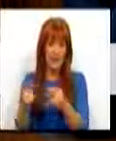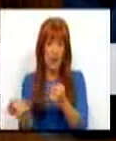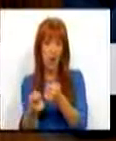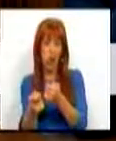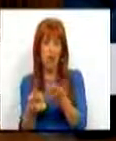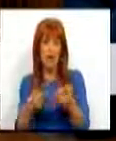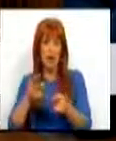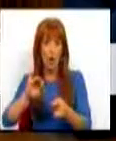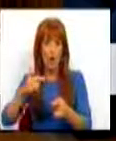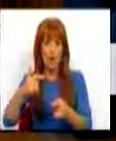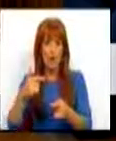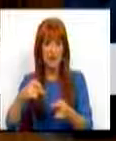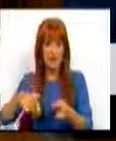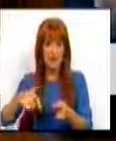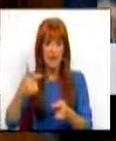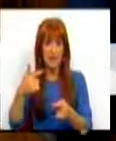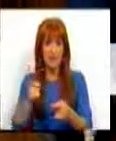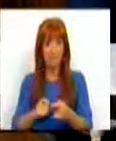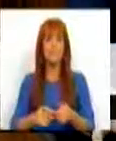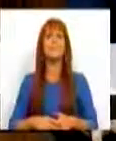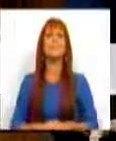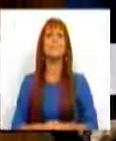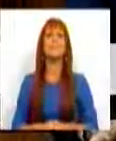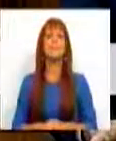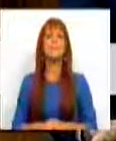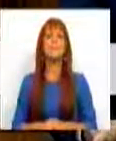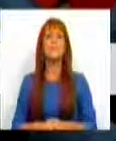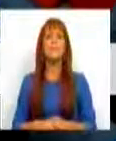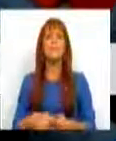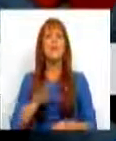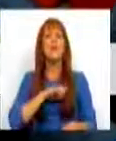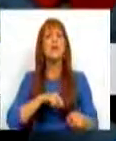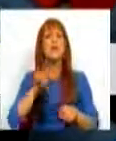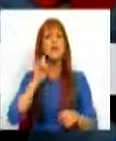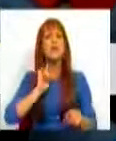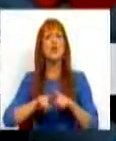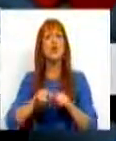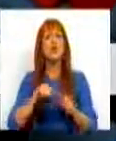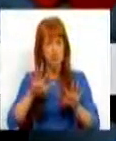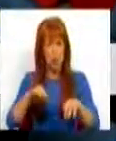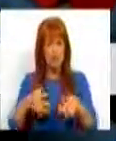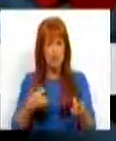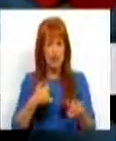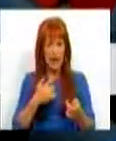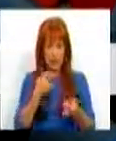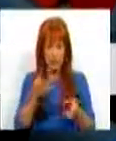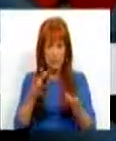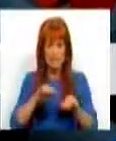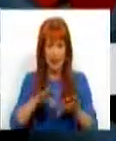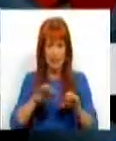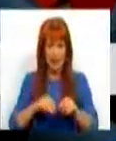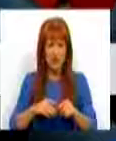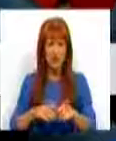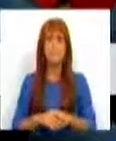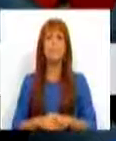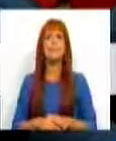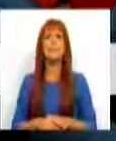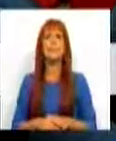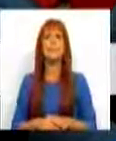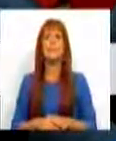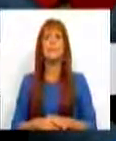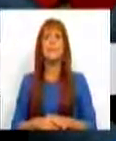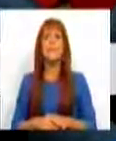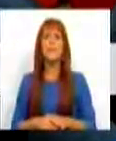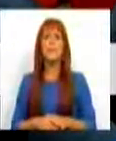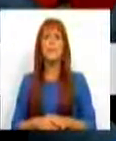concretas e tentar também junto à Comissão Europeia, perante os compromissos que foram assumidos, seguir esse caminho que permitiria uma maximização